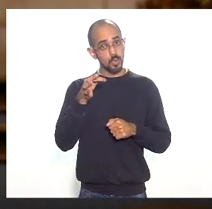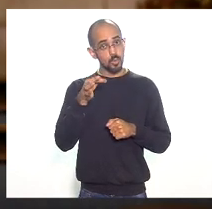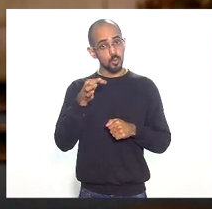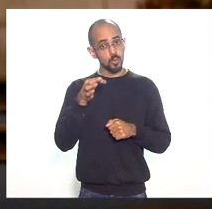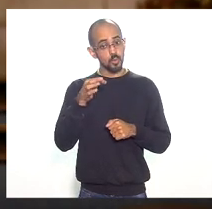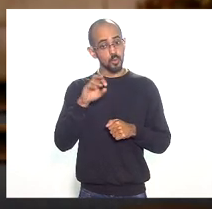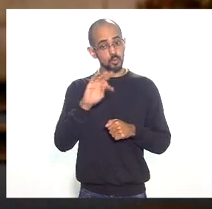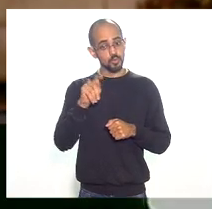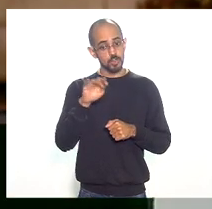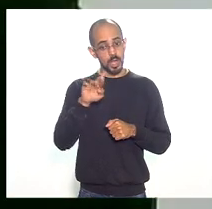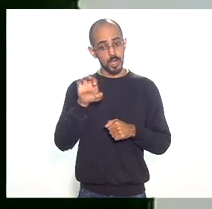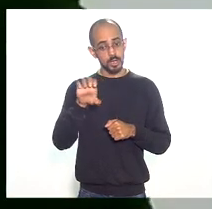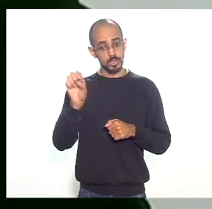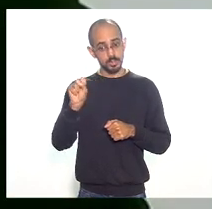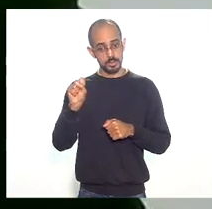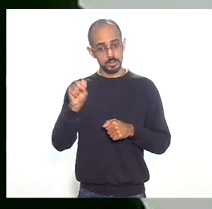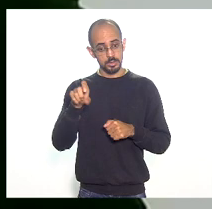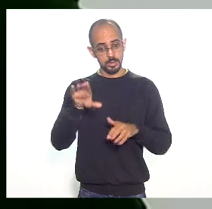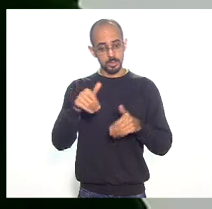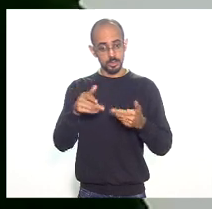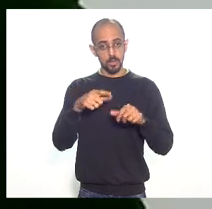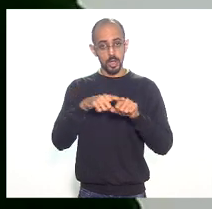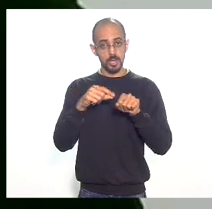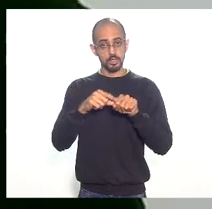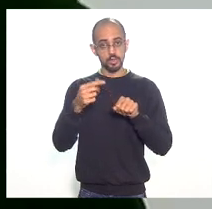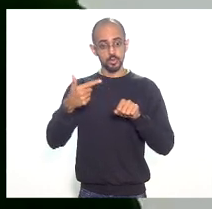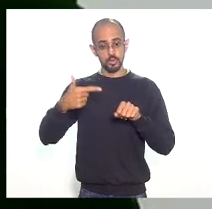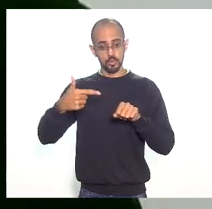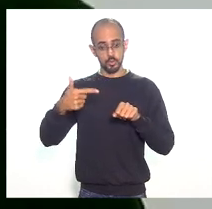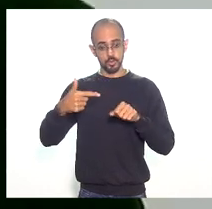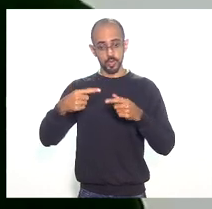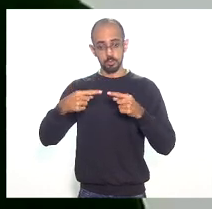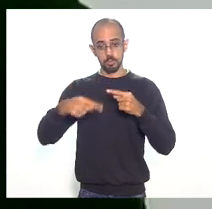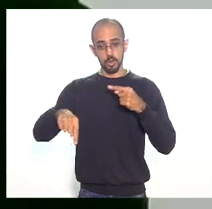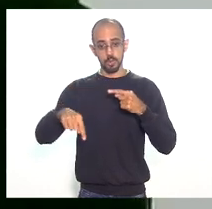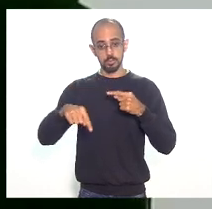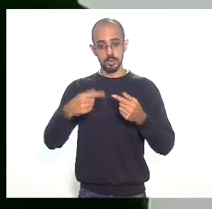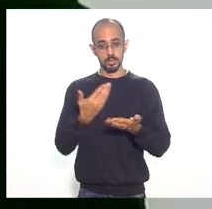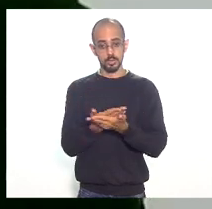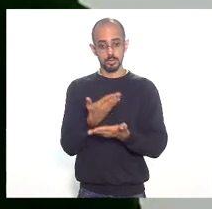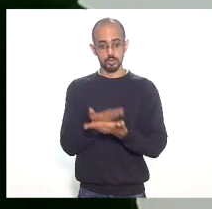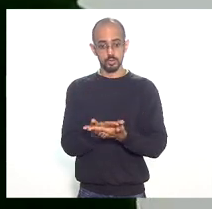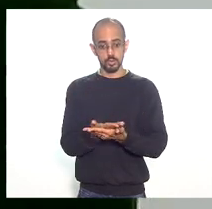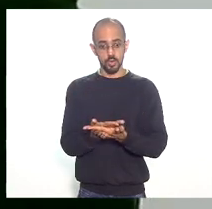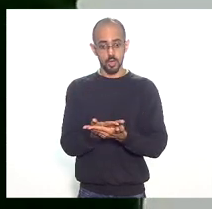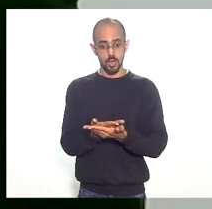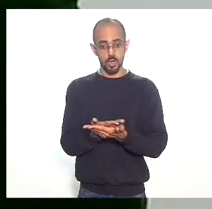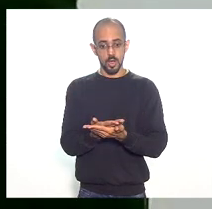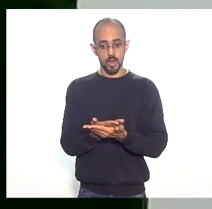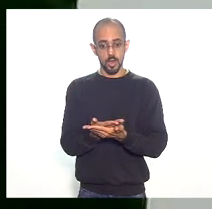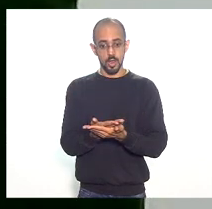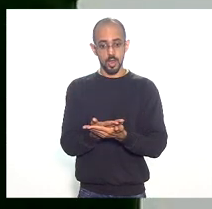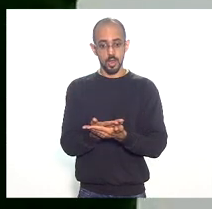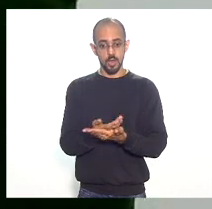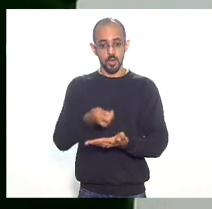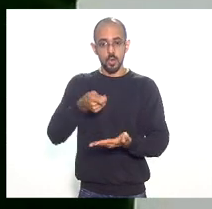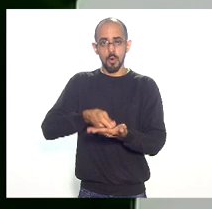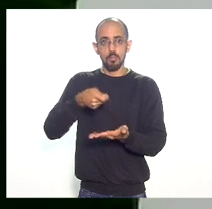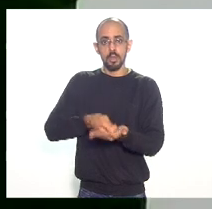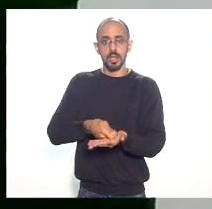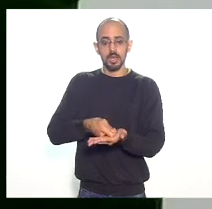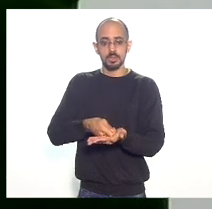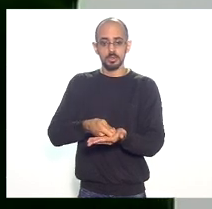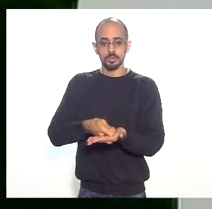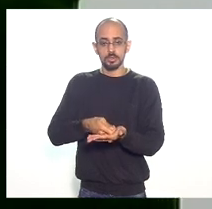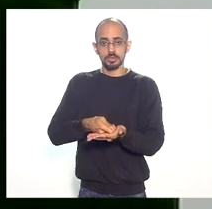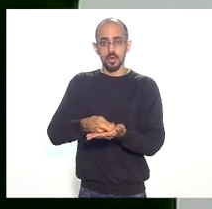O artigo 2º fica vedado no ambiente escolar. O cerceamento de opiniões mediante violência ou